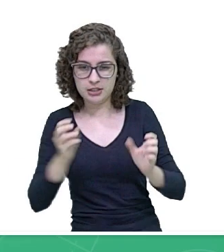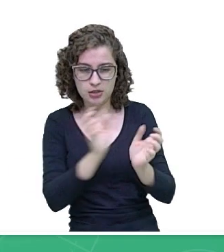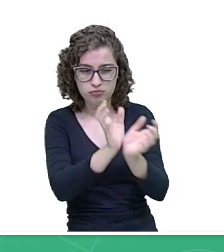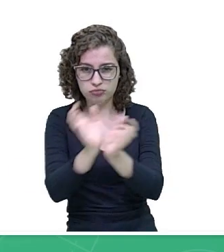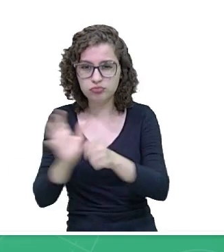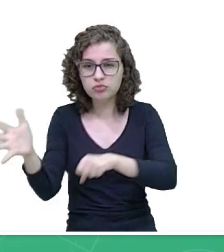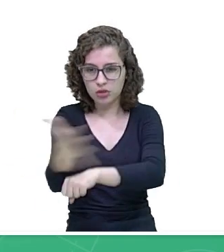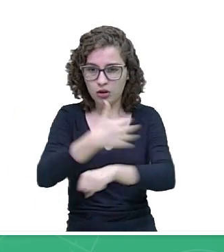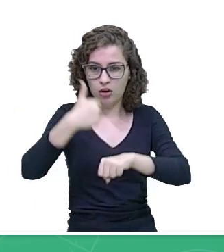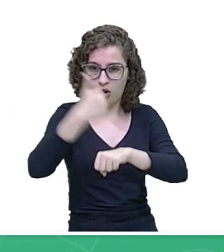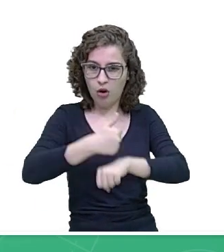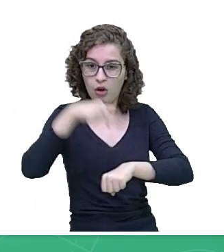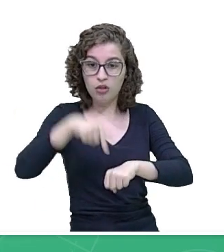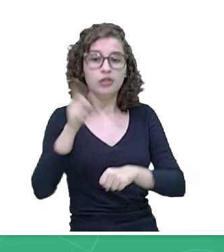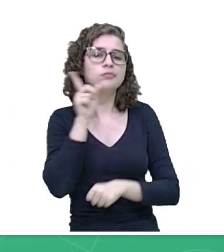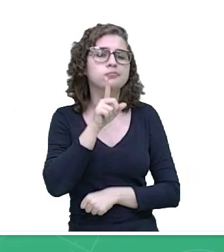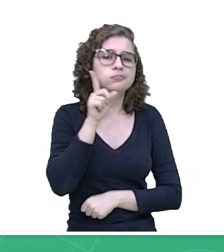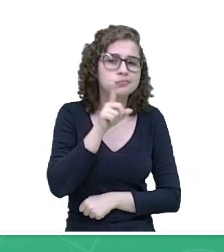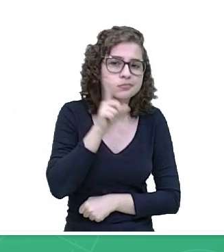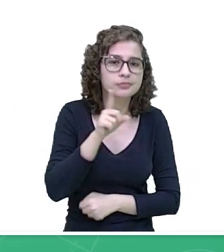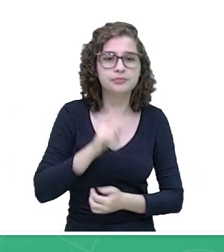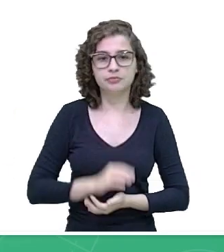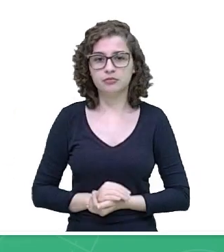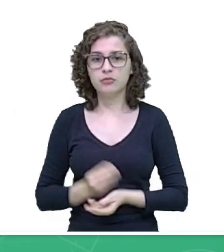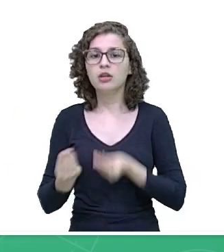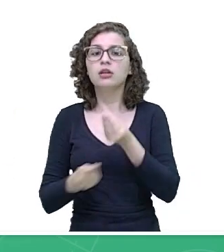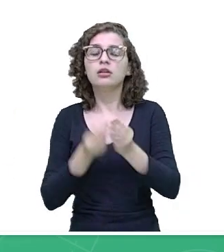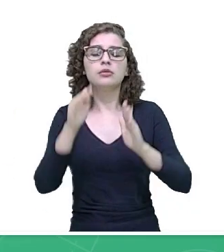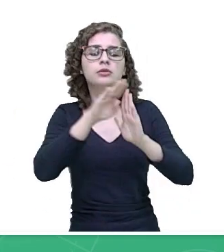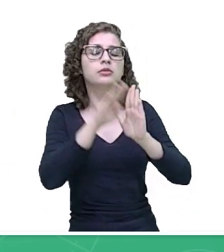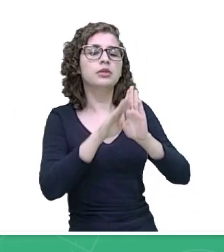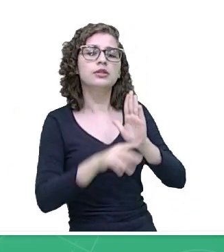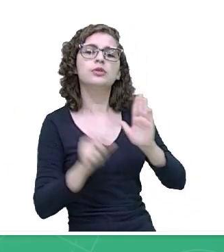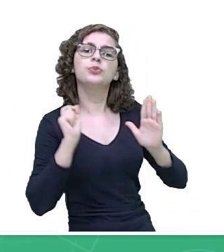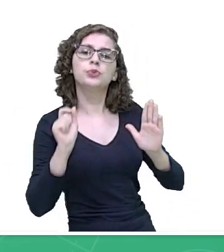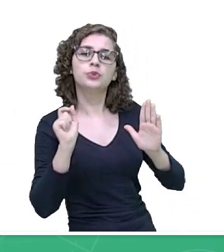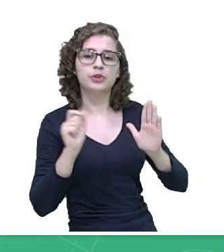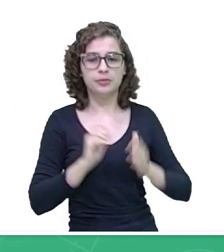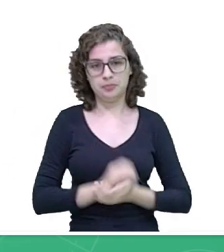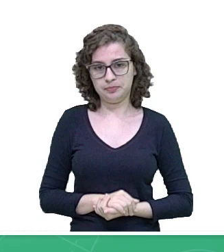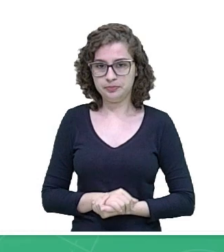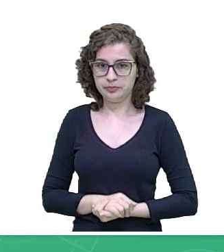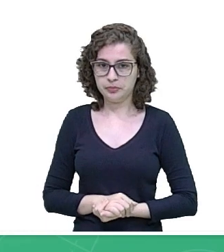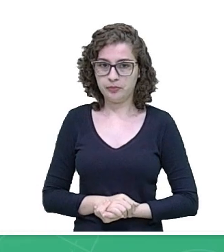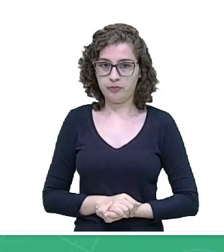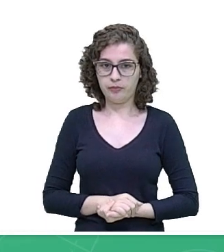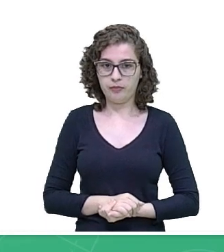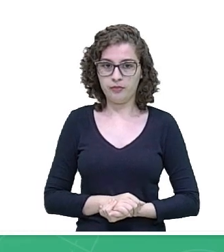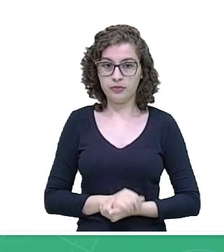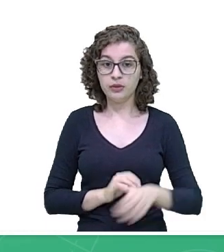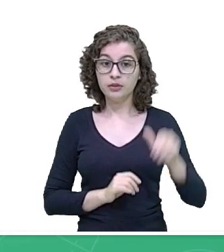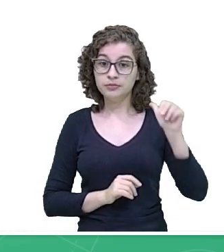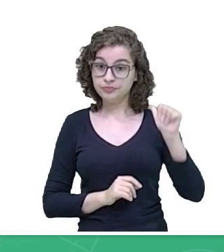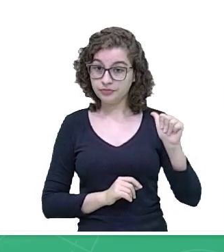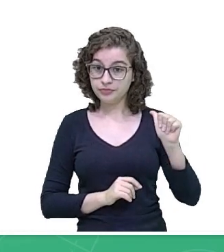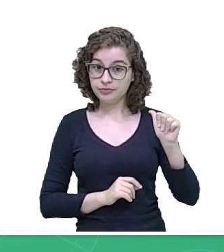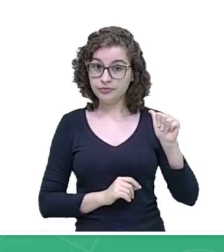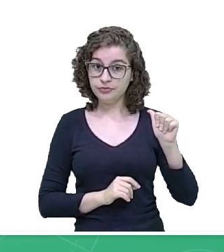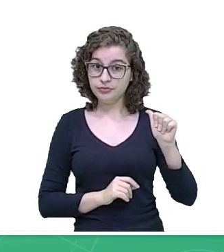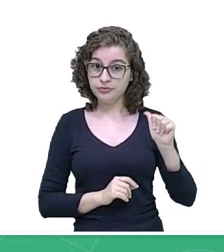não é verdade? Com os princípios, aí nós temos as nossas questões. Então vamos lá. Alternativa A diz